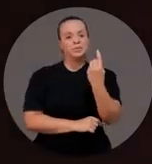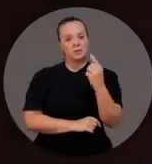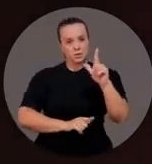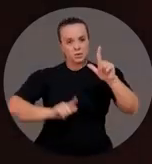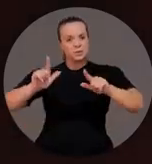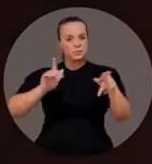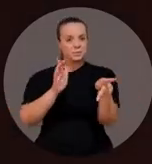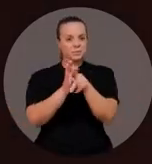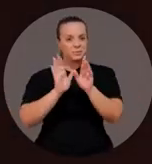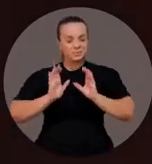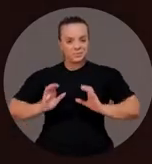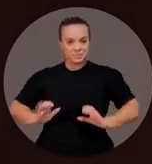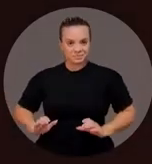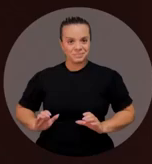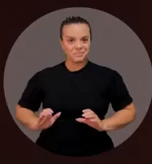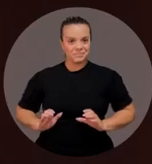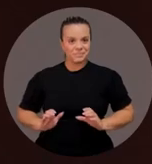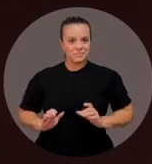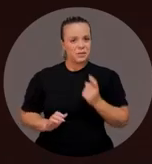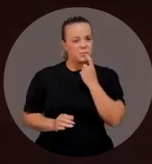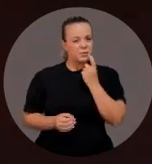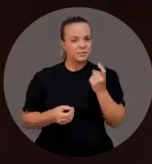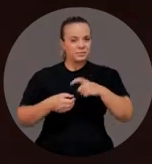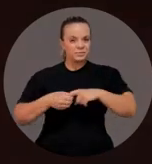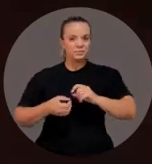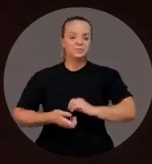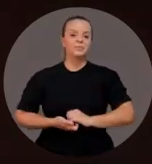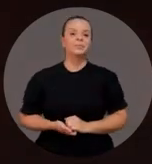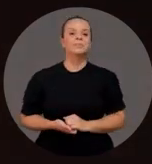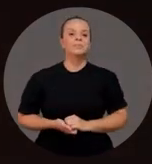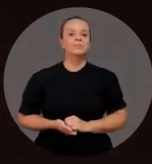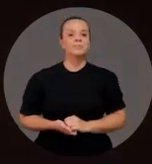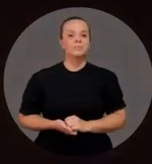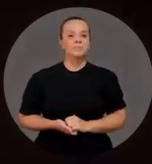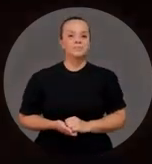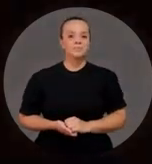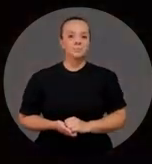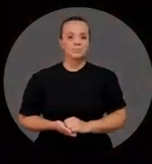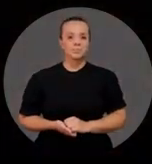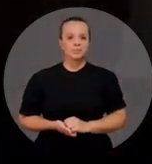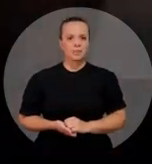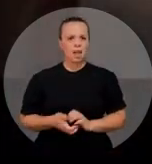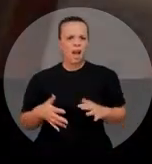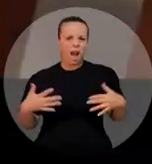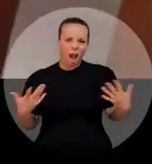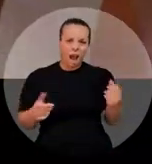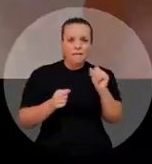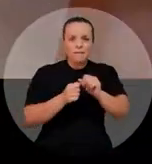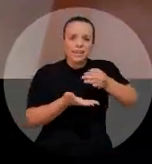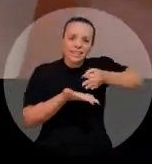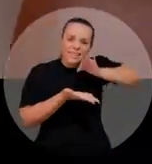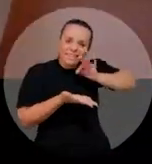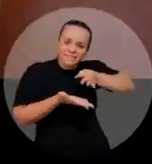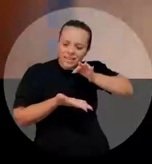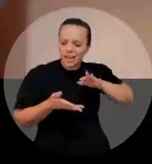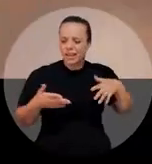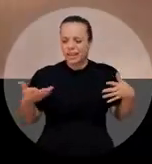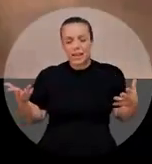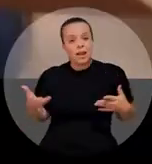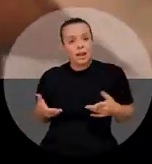canal 30.1, o canal da cidadania. A gente já volta. Ah, fizeram